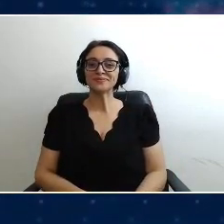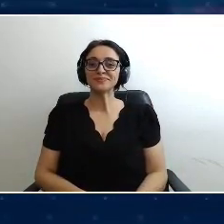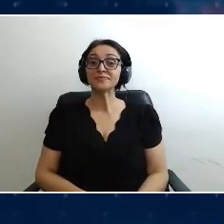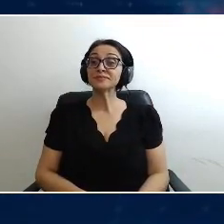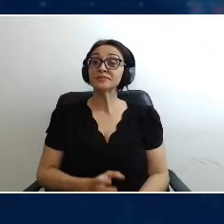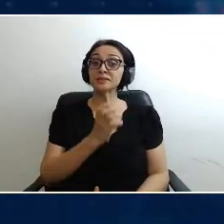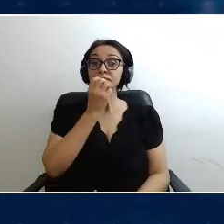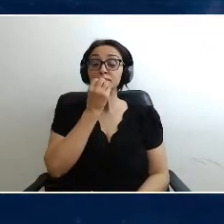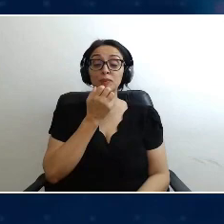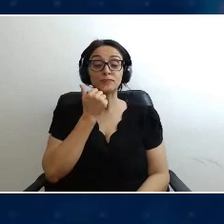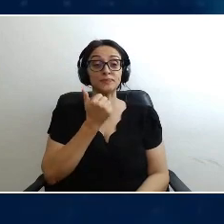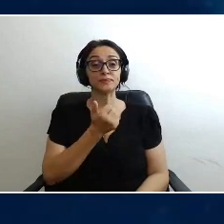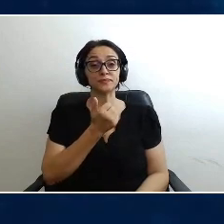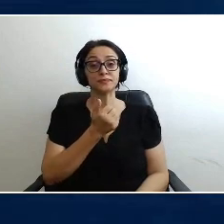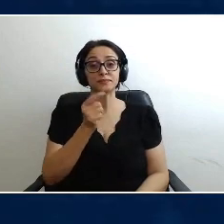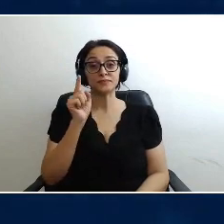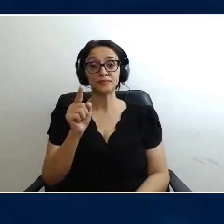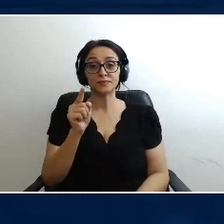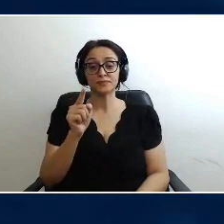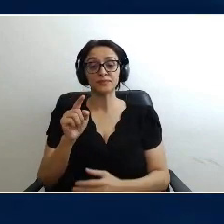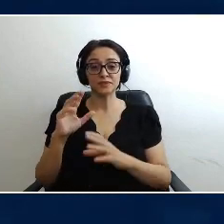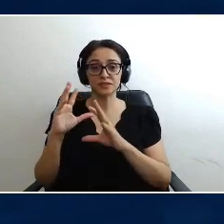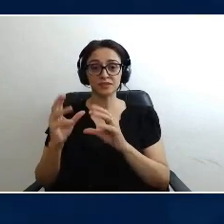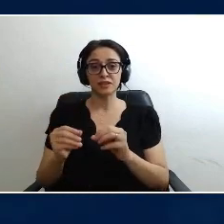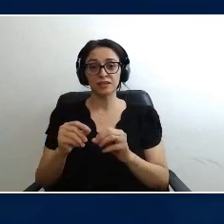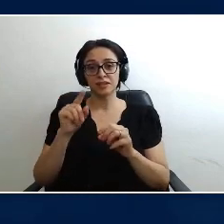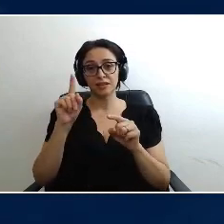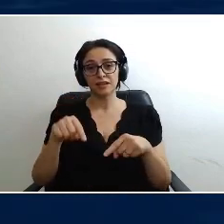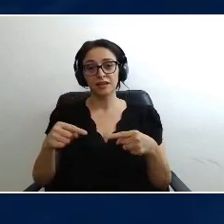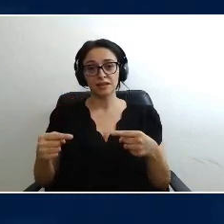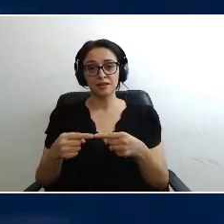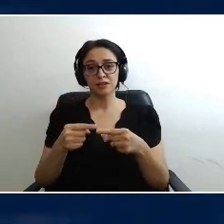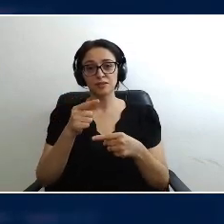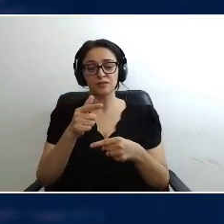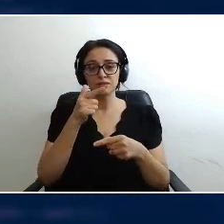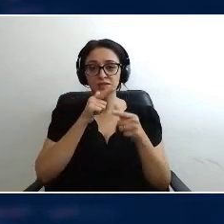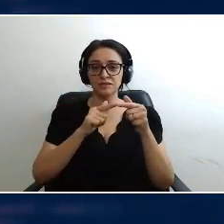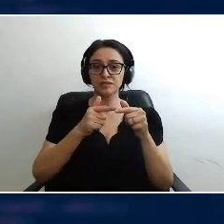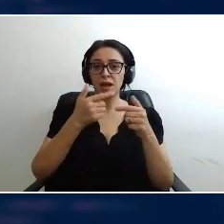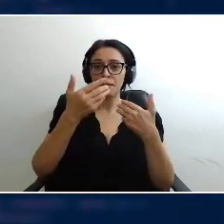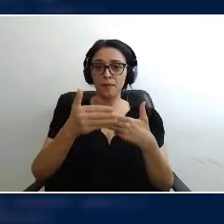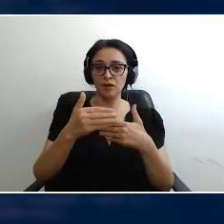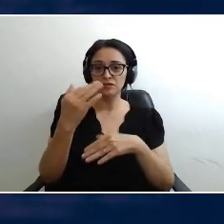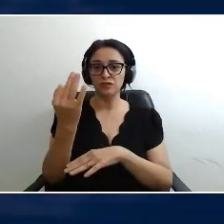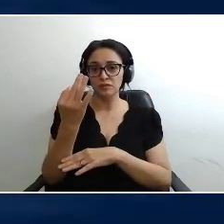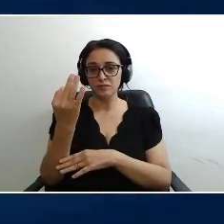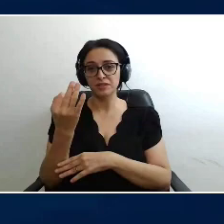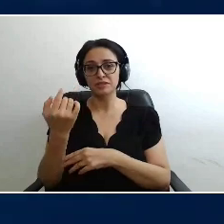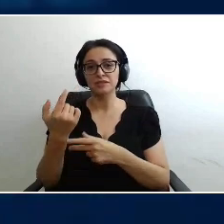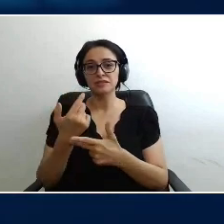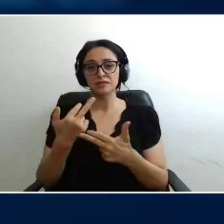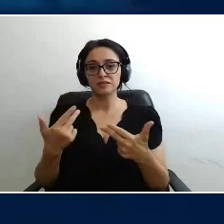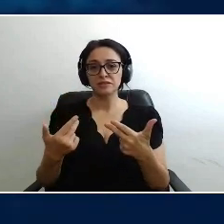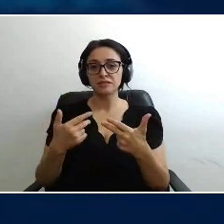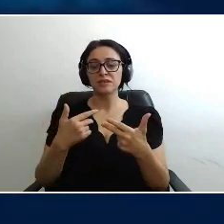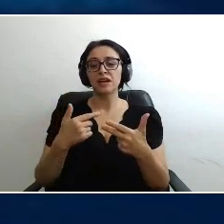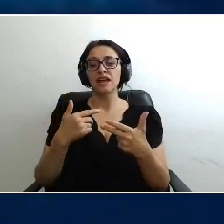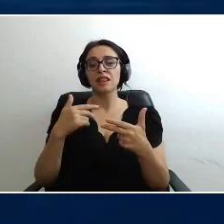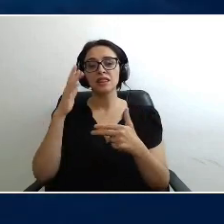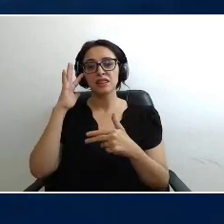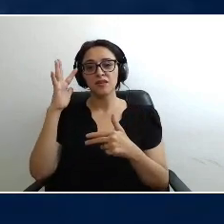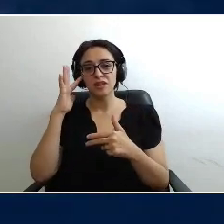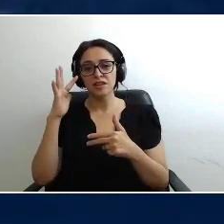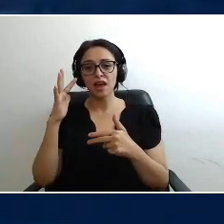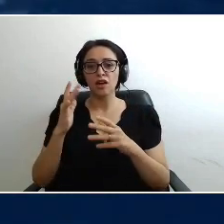Bom, e esse estudo todo serve para você poder fazer provas formais, então teoria de provas, teoria de conjuntos, teoria